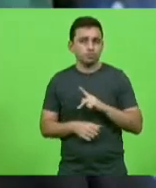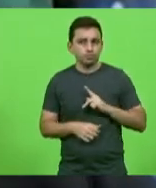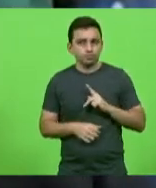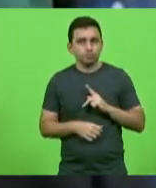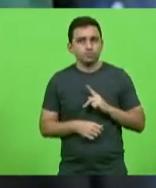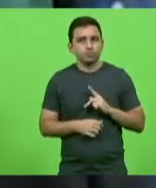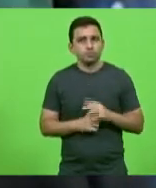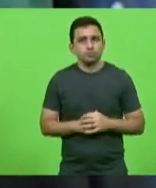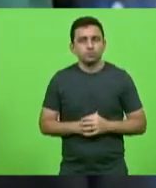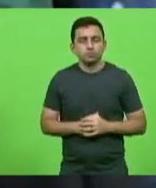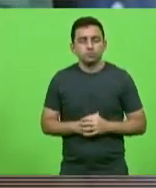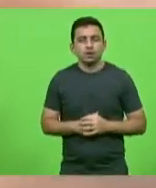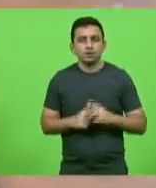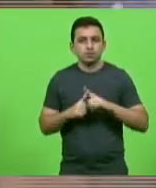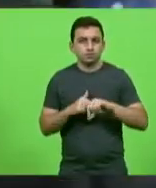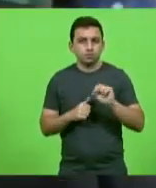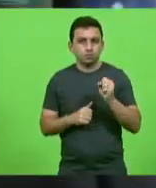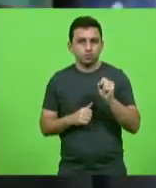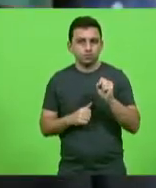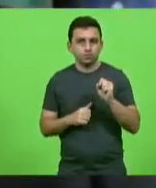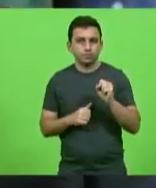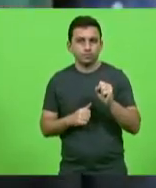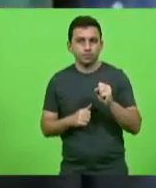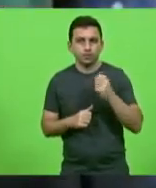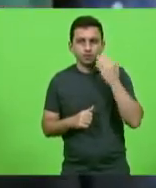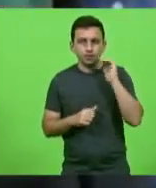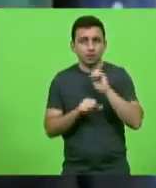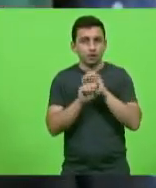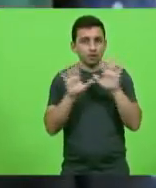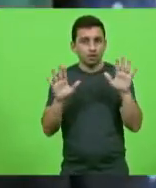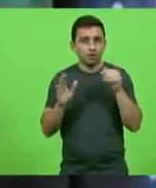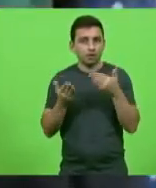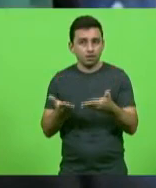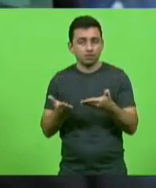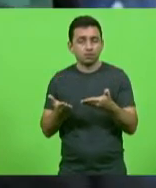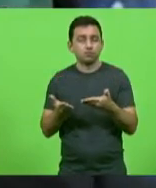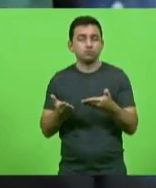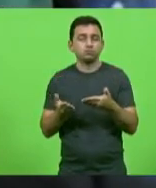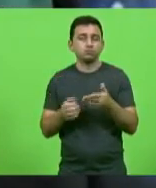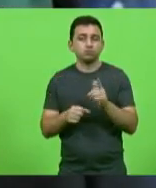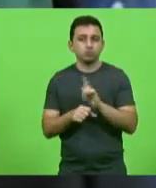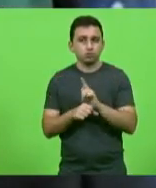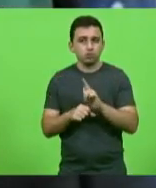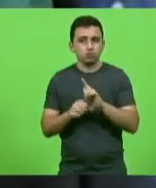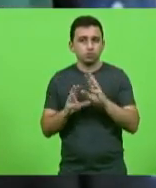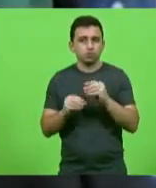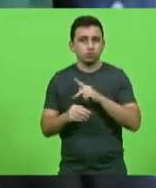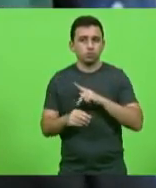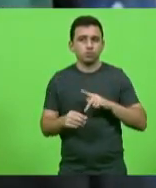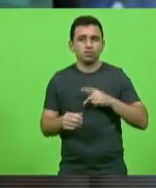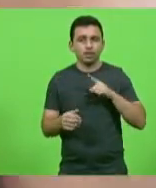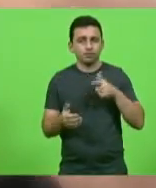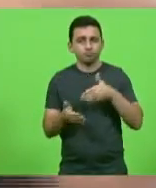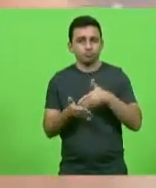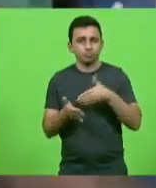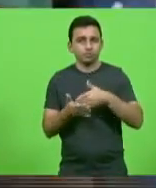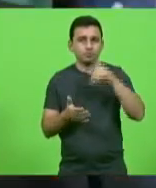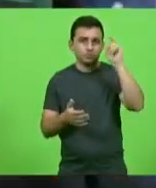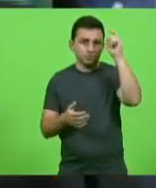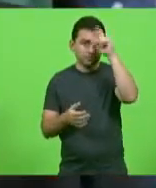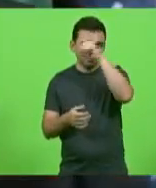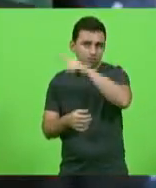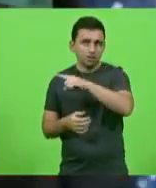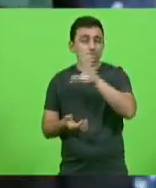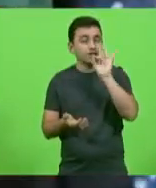botar a mãe de aplicação de normas sobre gestão pública serão considerados os obstáculos e as dificuldades